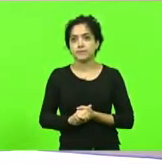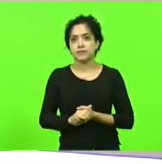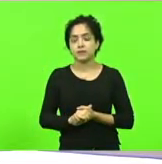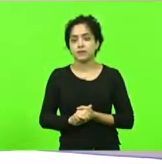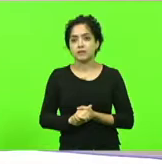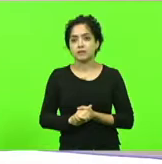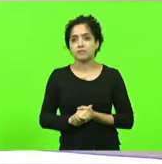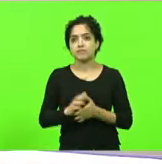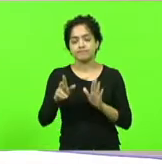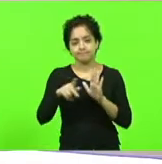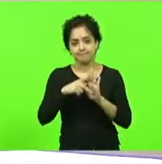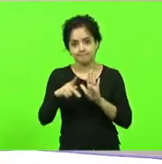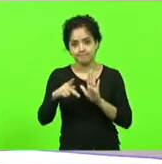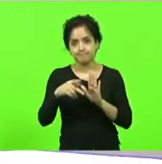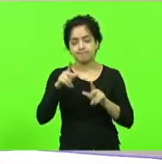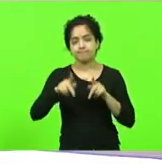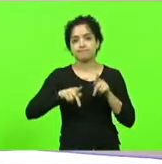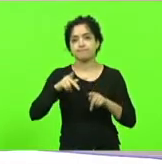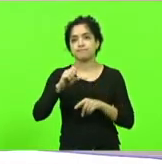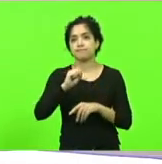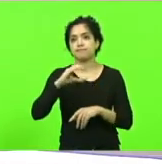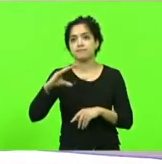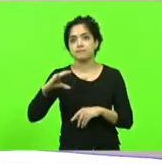é nossa, é dos catarinenses.